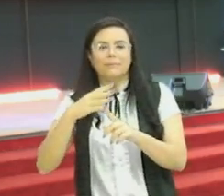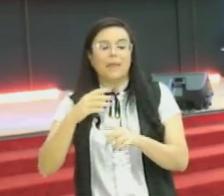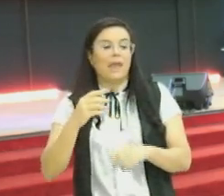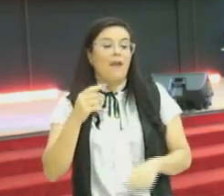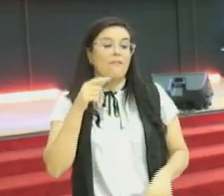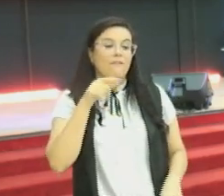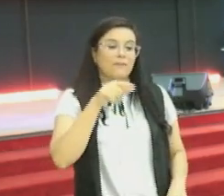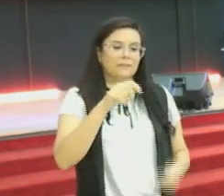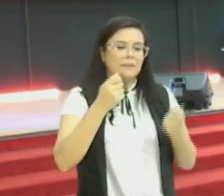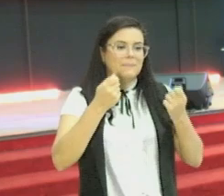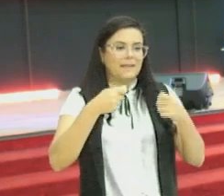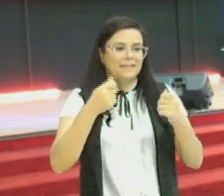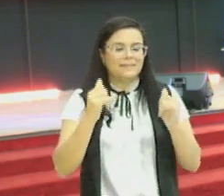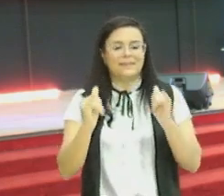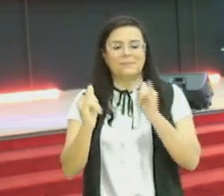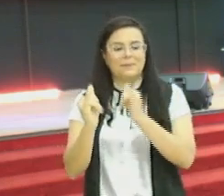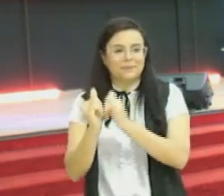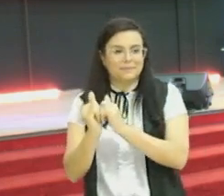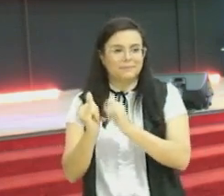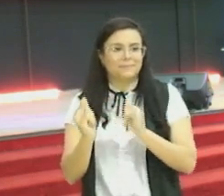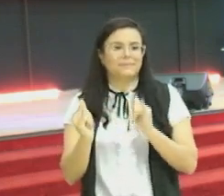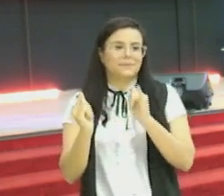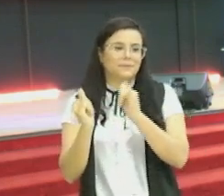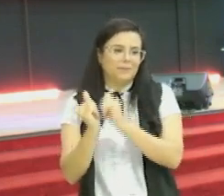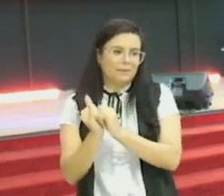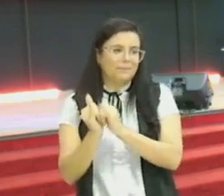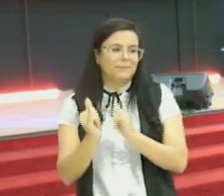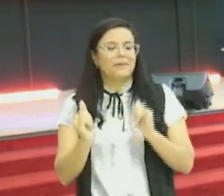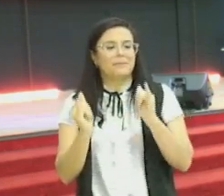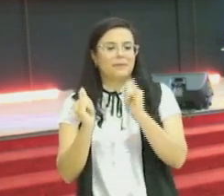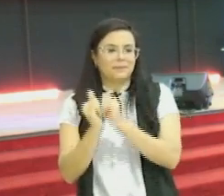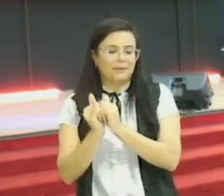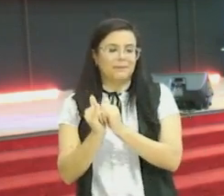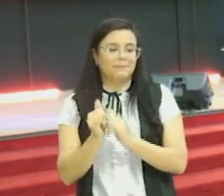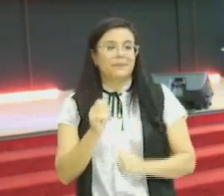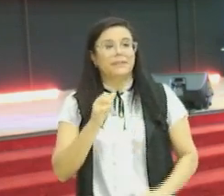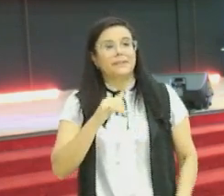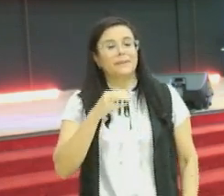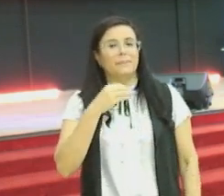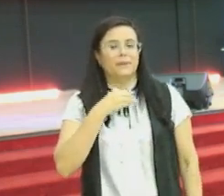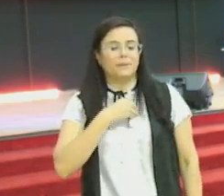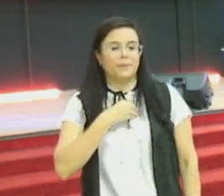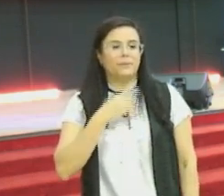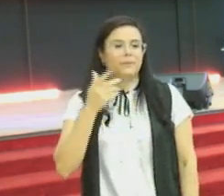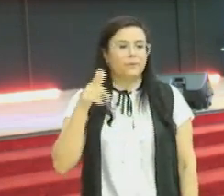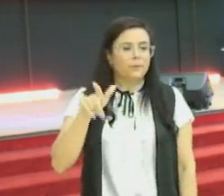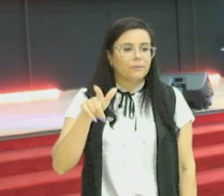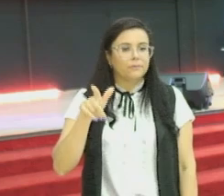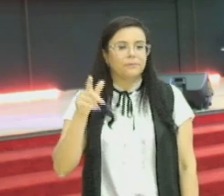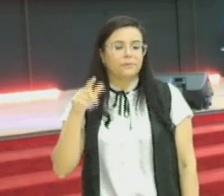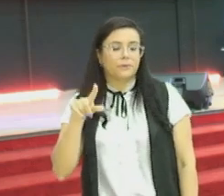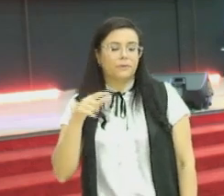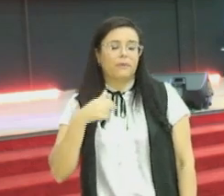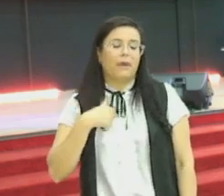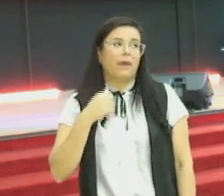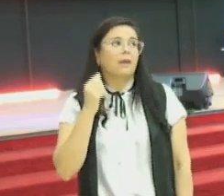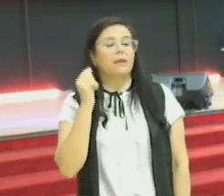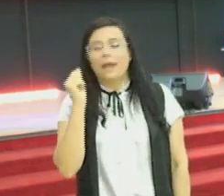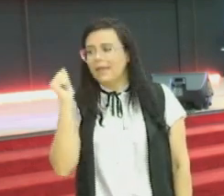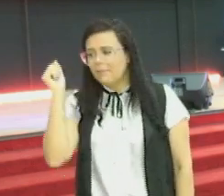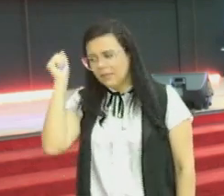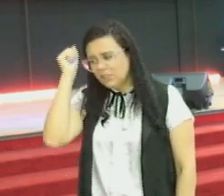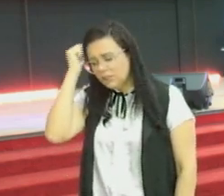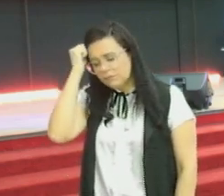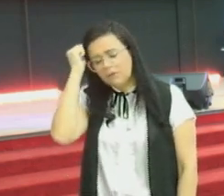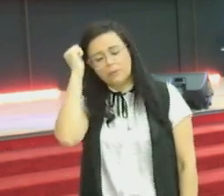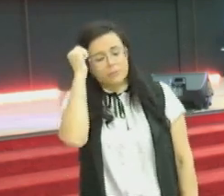a segunda, você vem, me perdoa, perdoo. Pecou a terceira, ele vem, estou arrependido, quero pedir, perdoa. Perdoa a